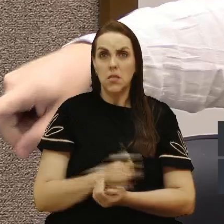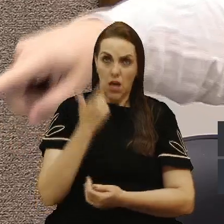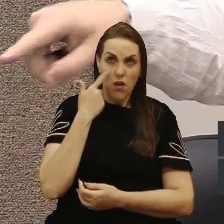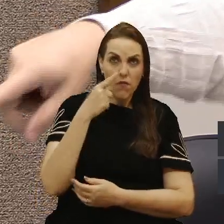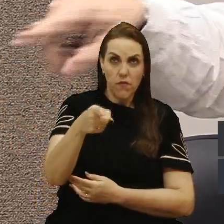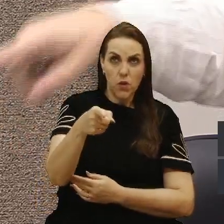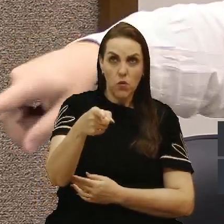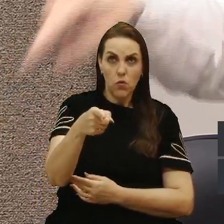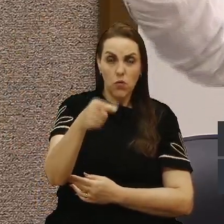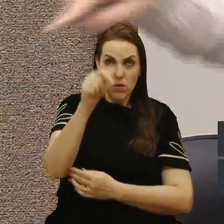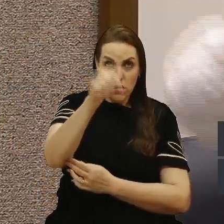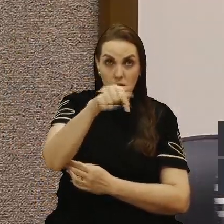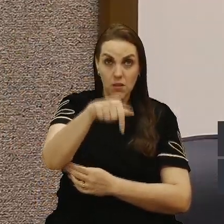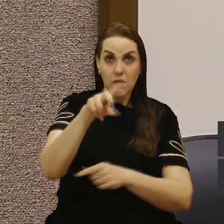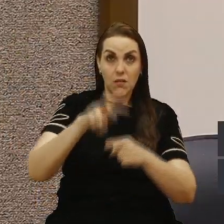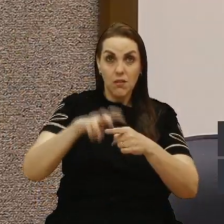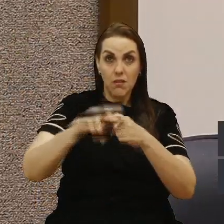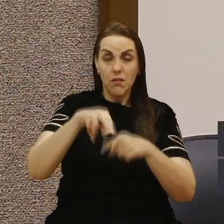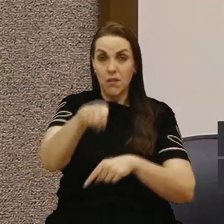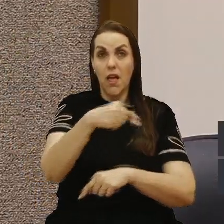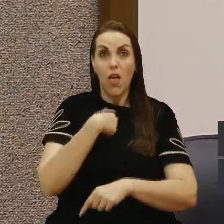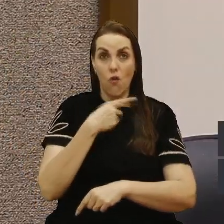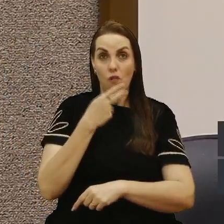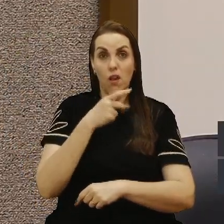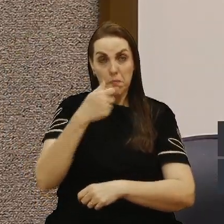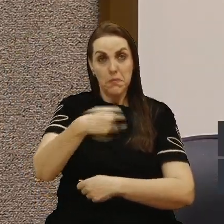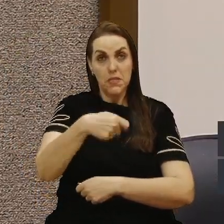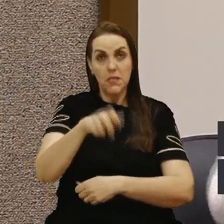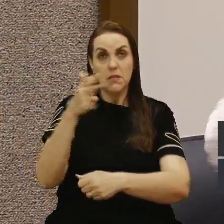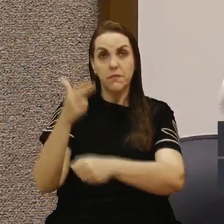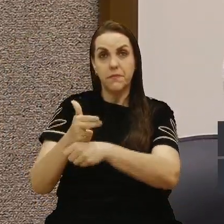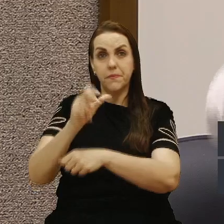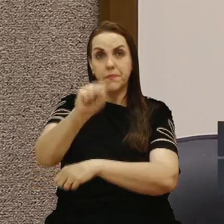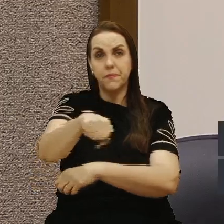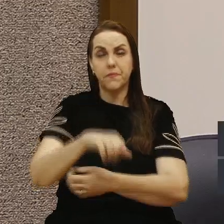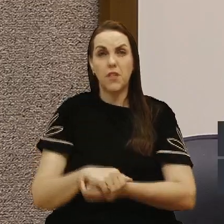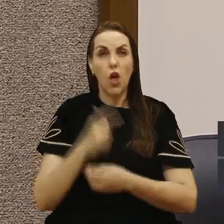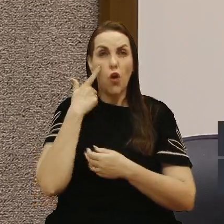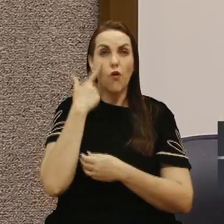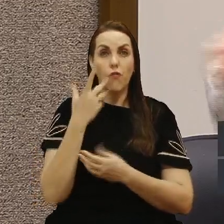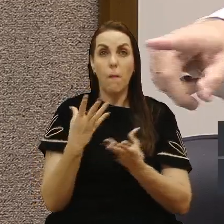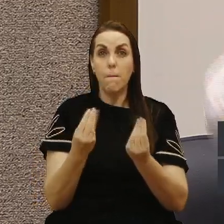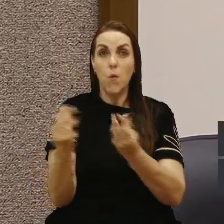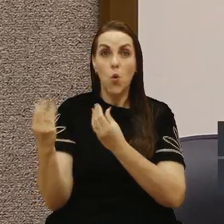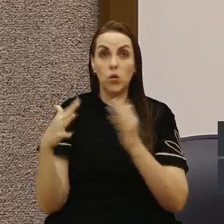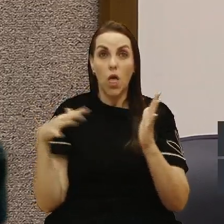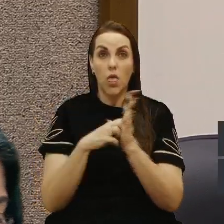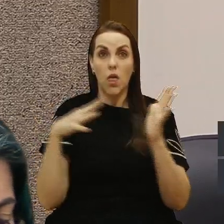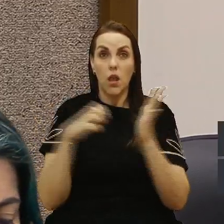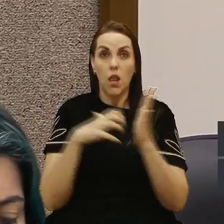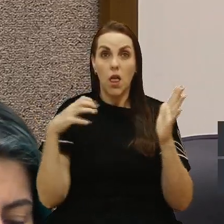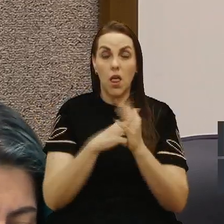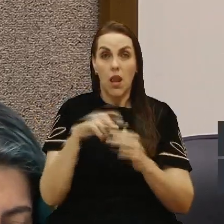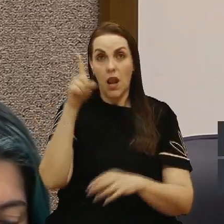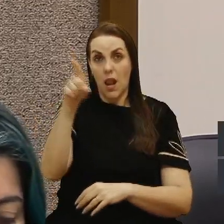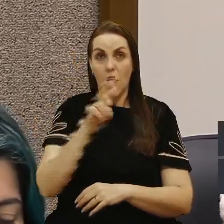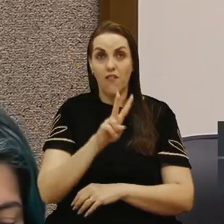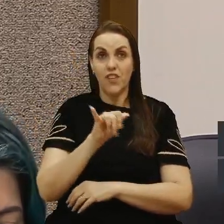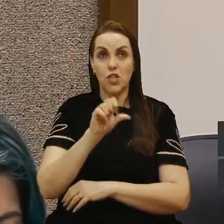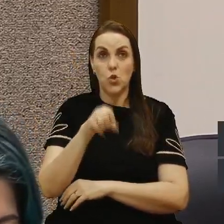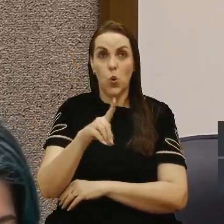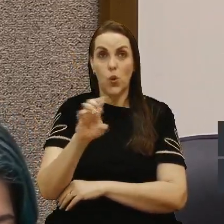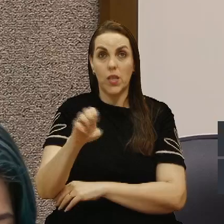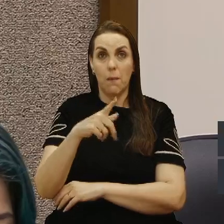ali nessa cadeira, falei, eu acho que tem que implementar. Porque eu vi um monte de gente sofrer acidente na Visconde de Pelotas. Eu vi